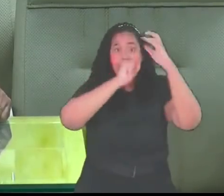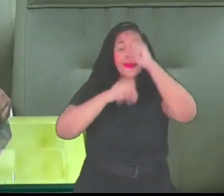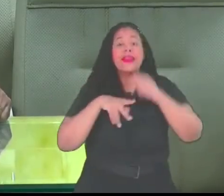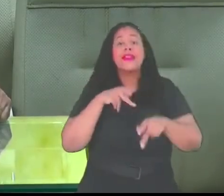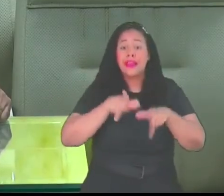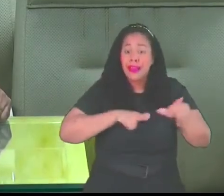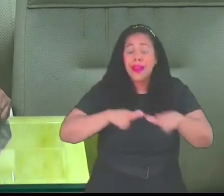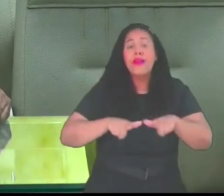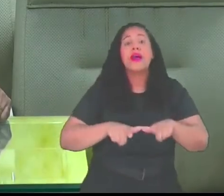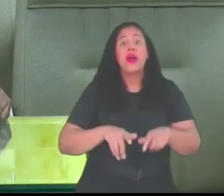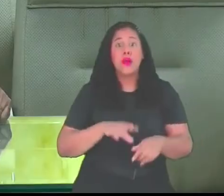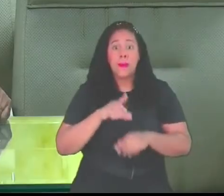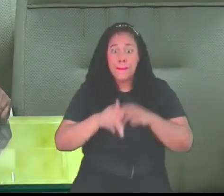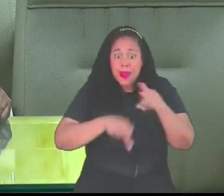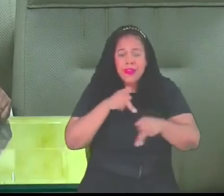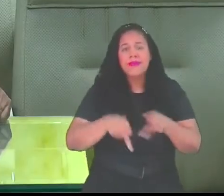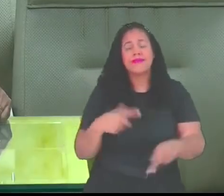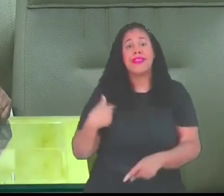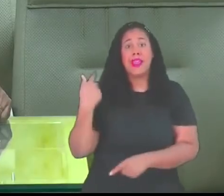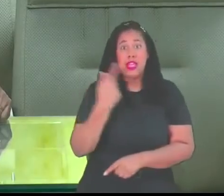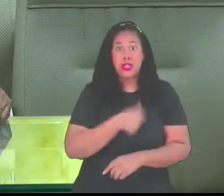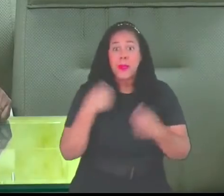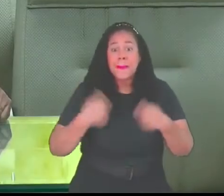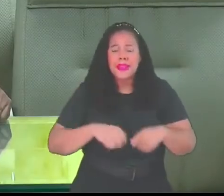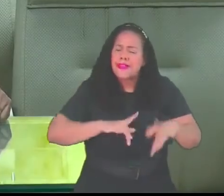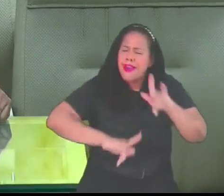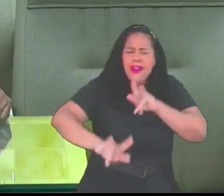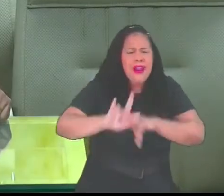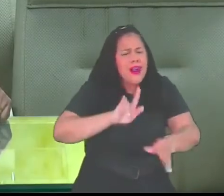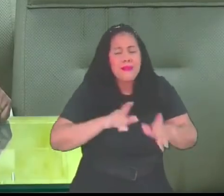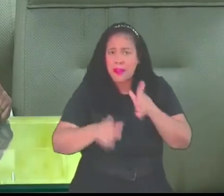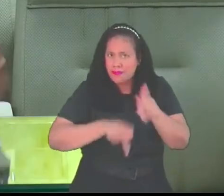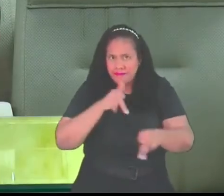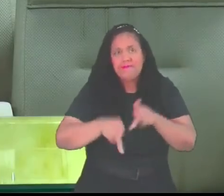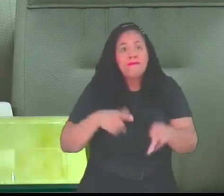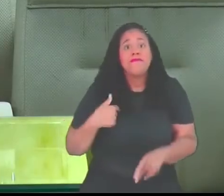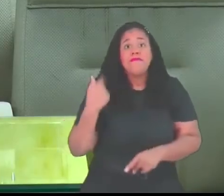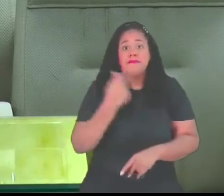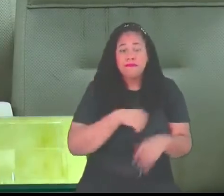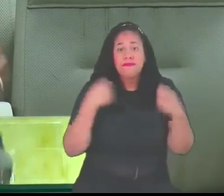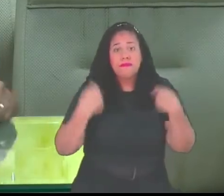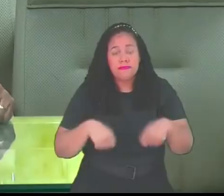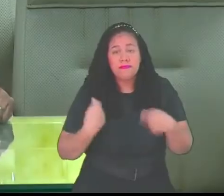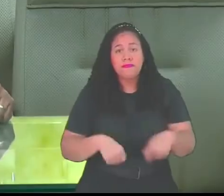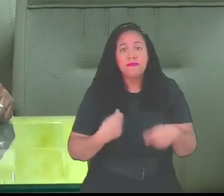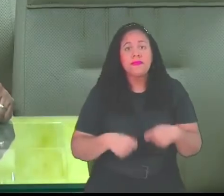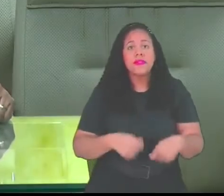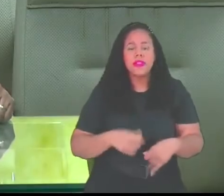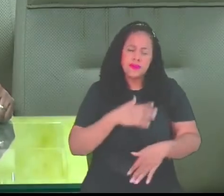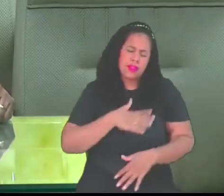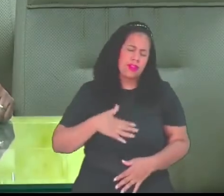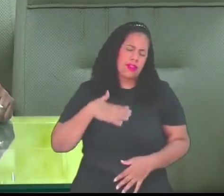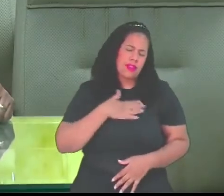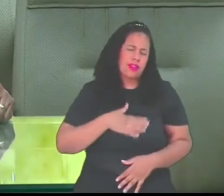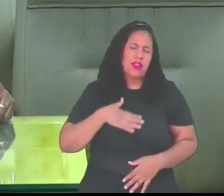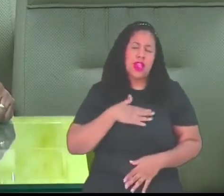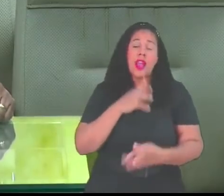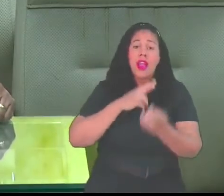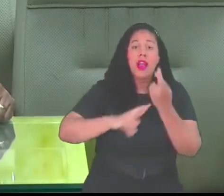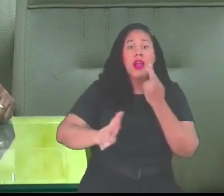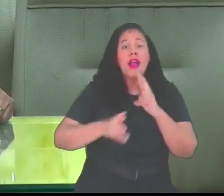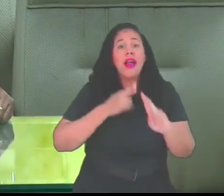povo. Nós temos que amar o povo. Nós temos que se afeiçoar com o povo. Nós temos